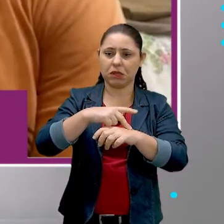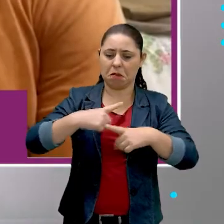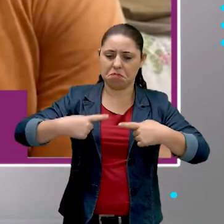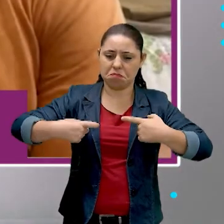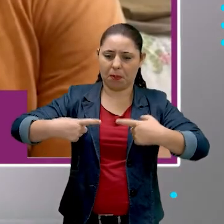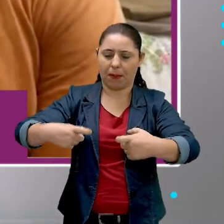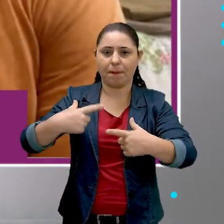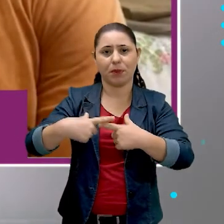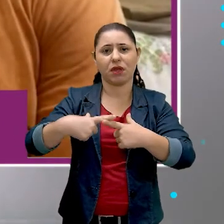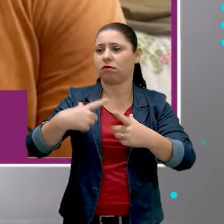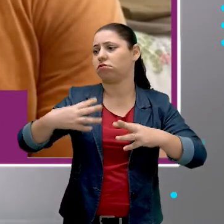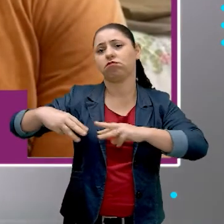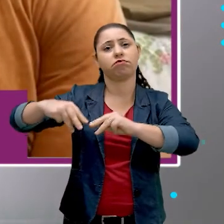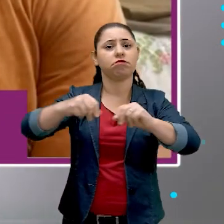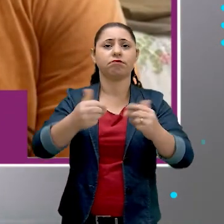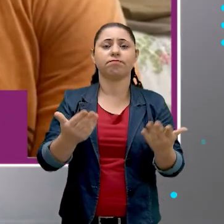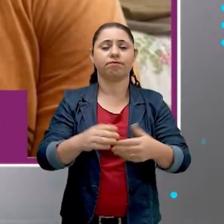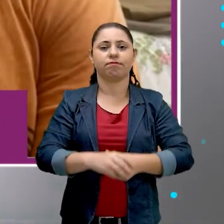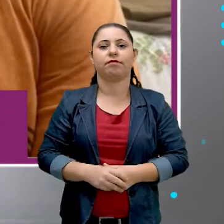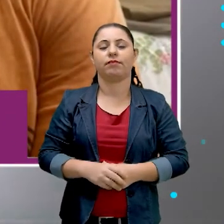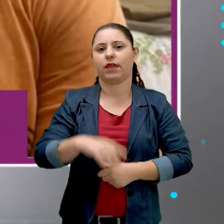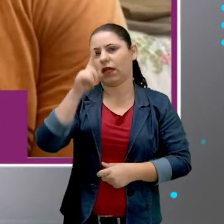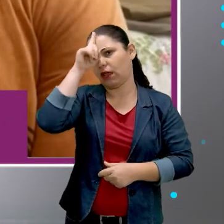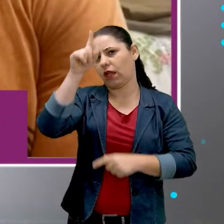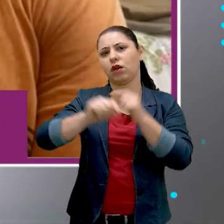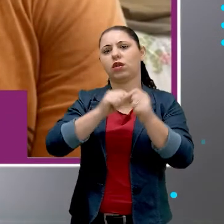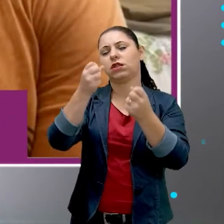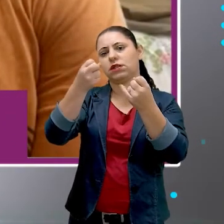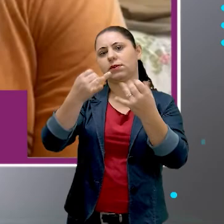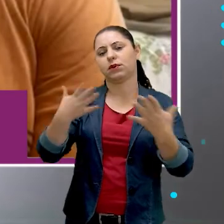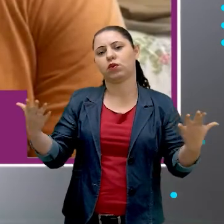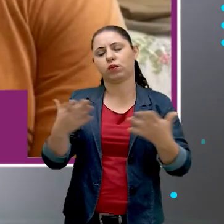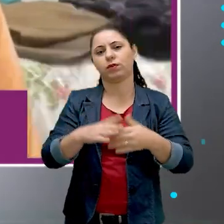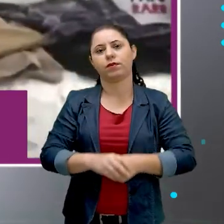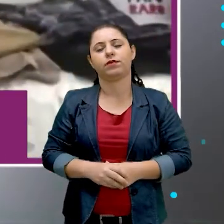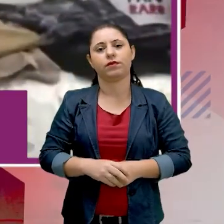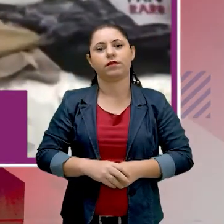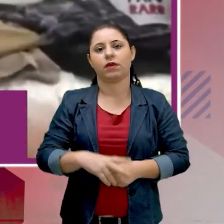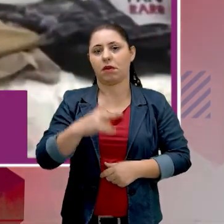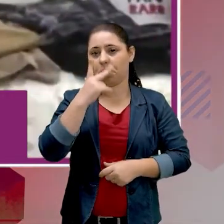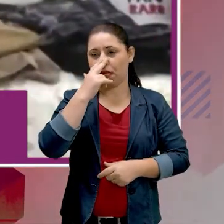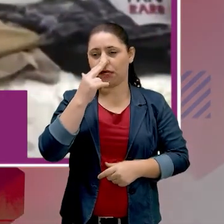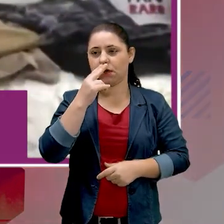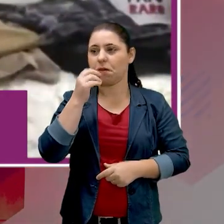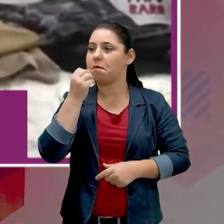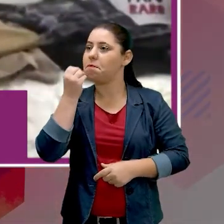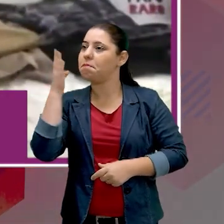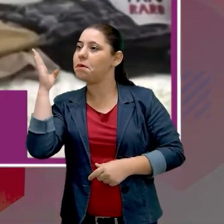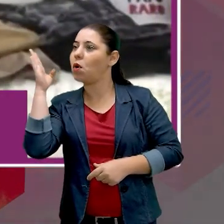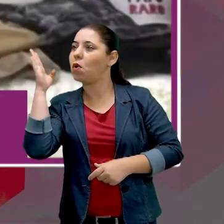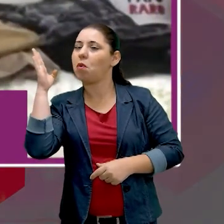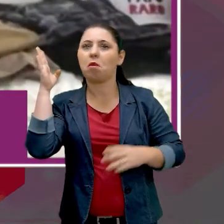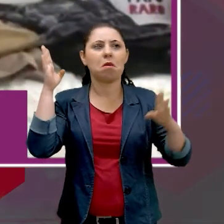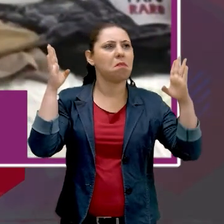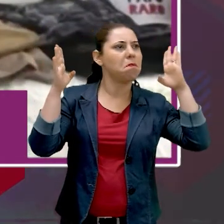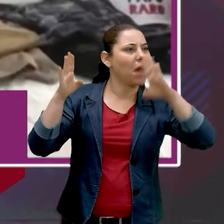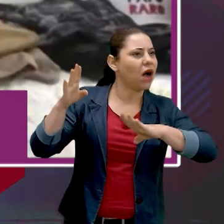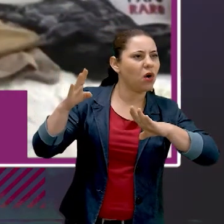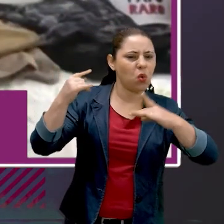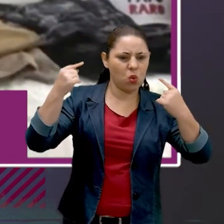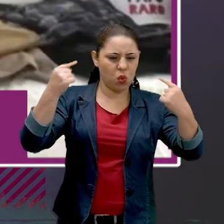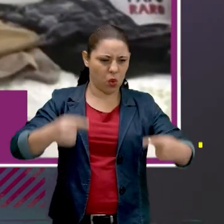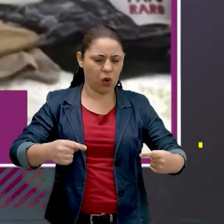É surreal isso, né? Surreal. E aí fica uma ideia, como você falou agora há pouquinho, a ideia de bem contra o mal, mas quem é o bem e quem é o mal?